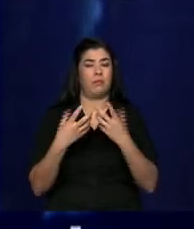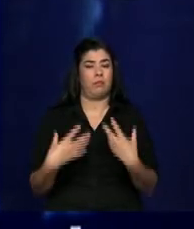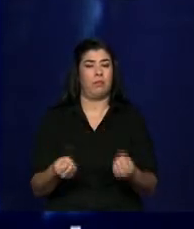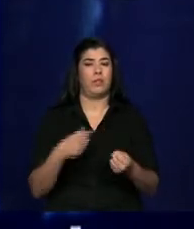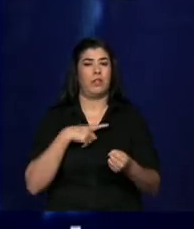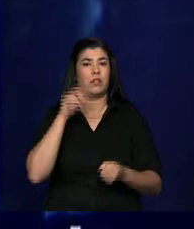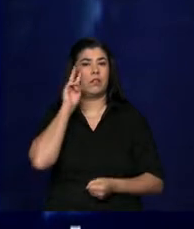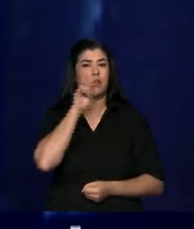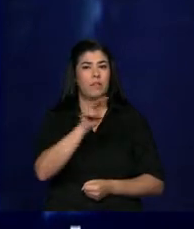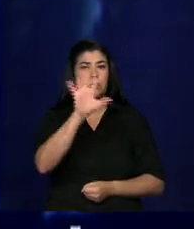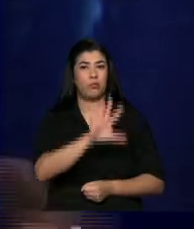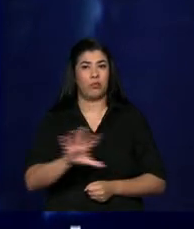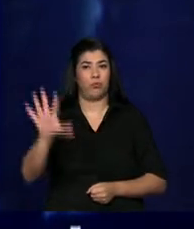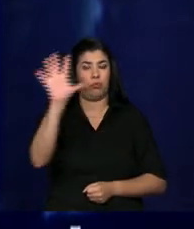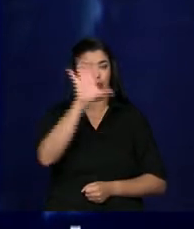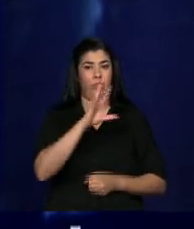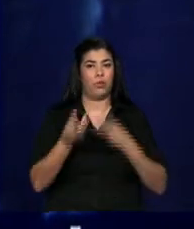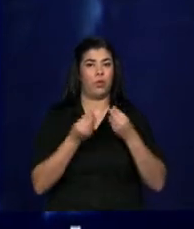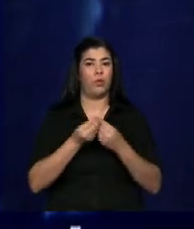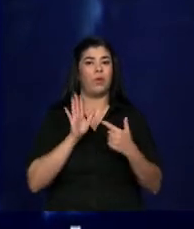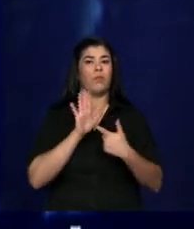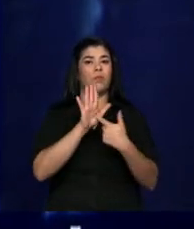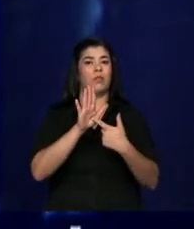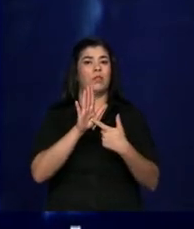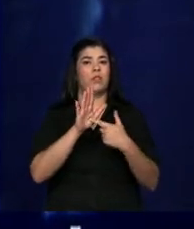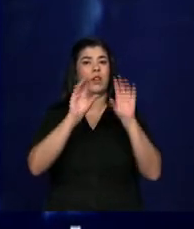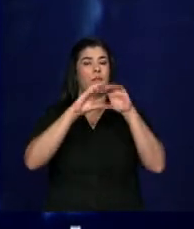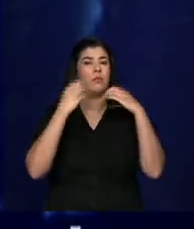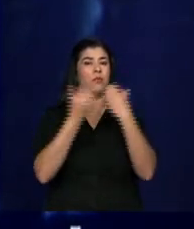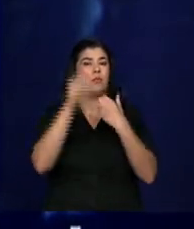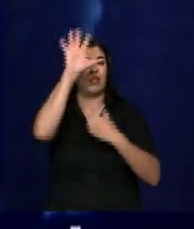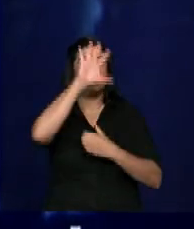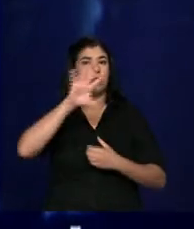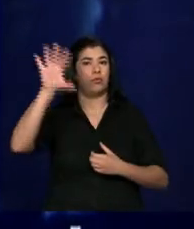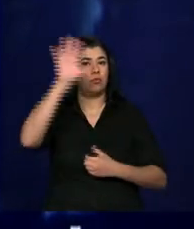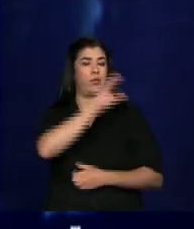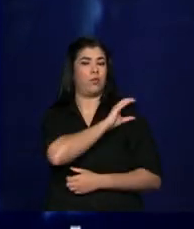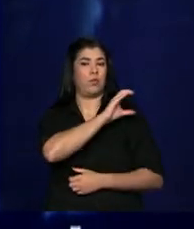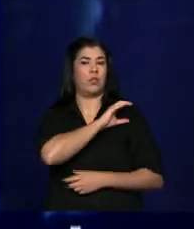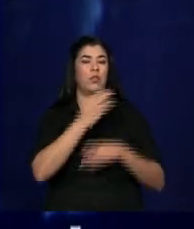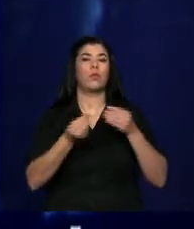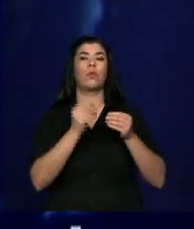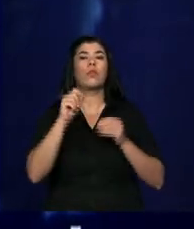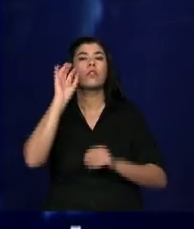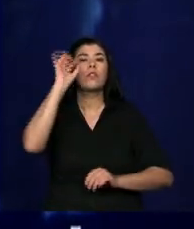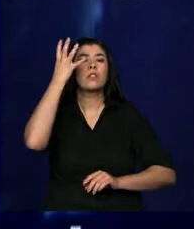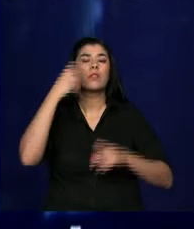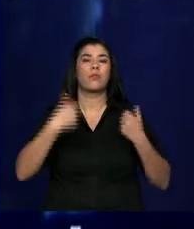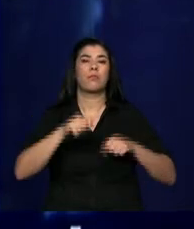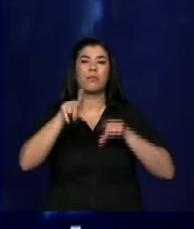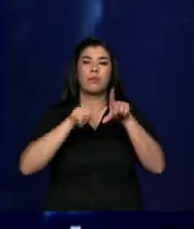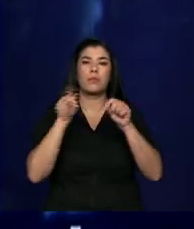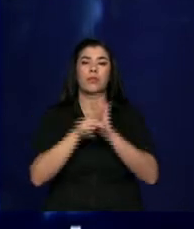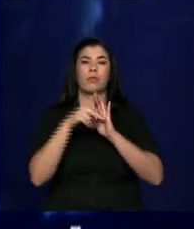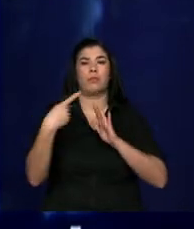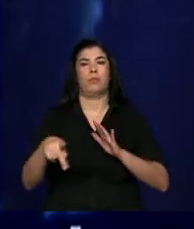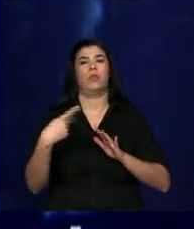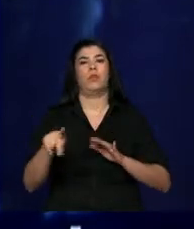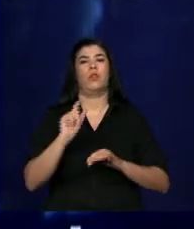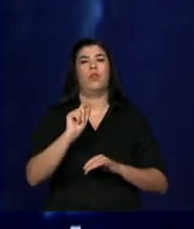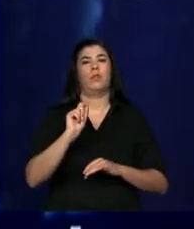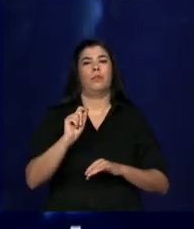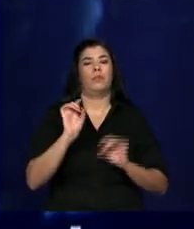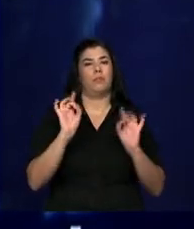ele ter uma visão global e apontar para a nossa equipe gerencial quais são as providências que têm que ser adotadas para